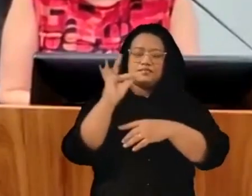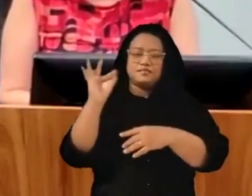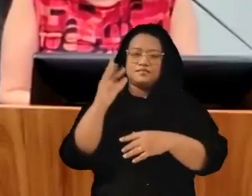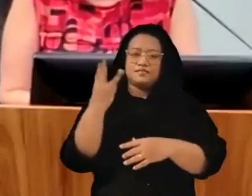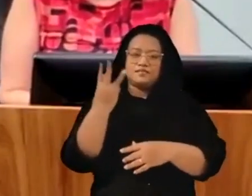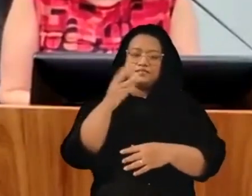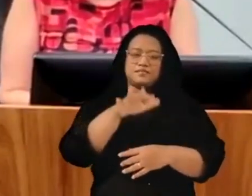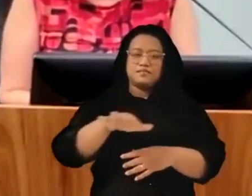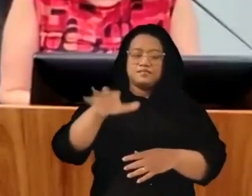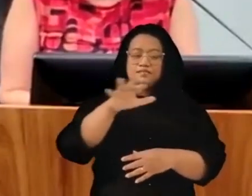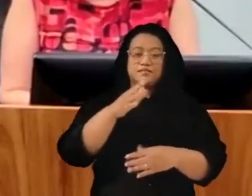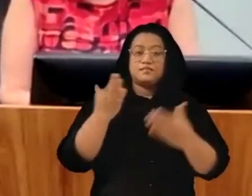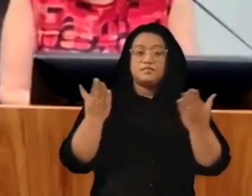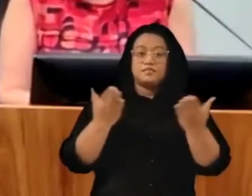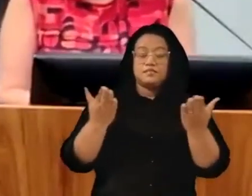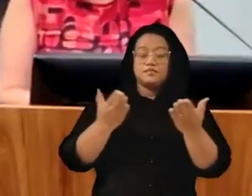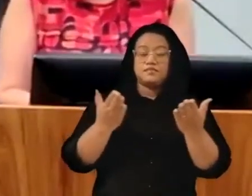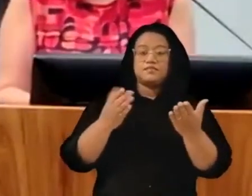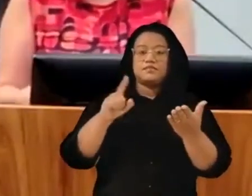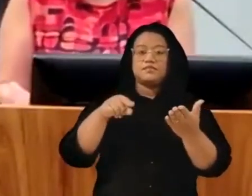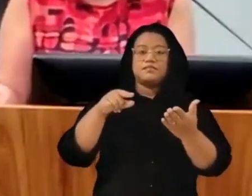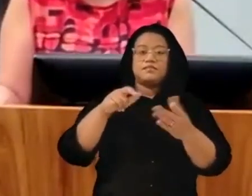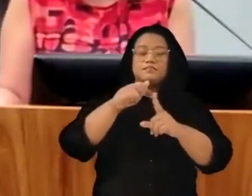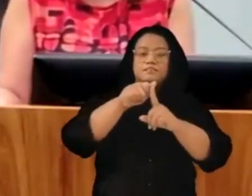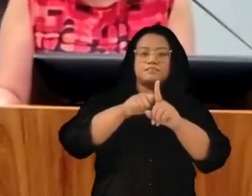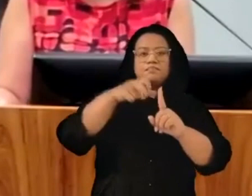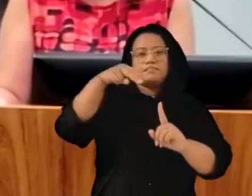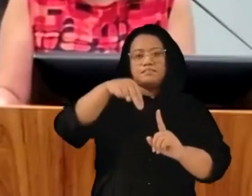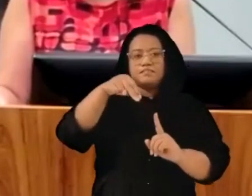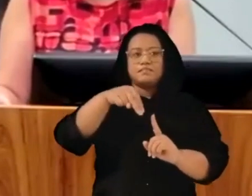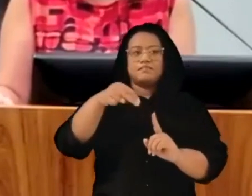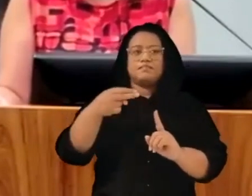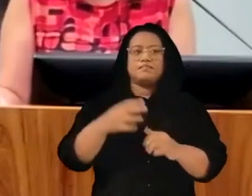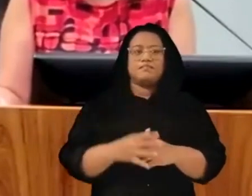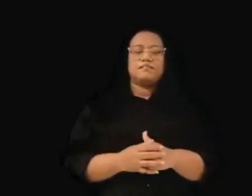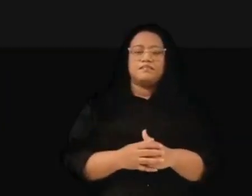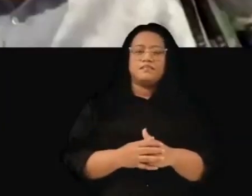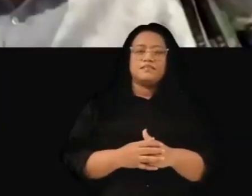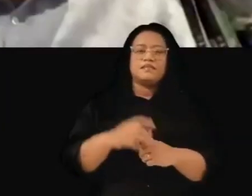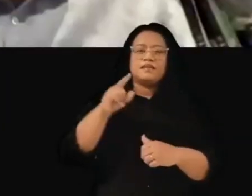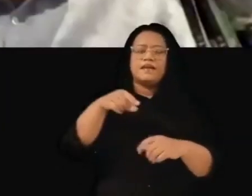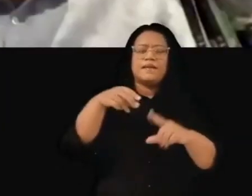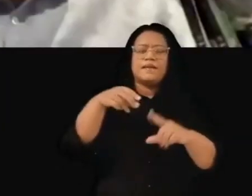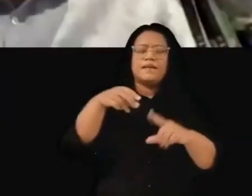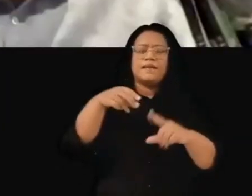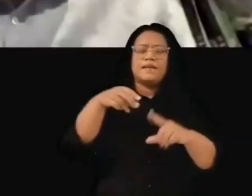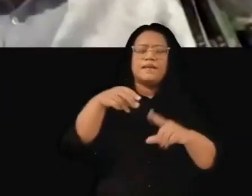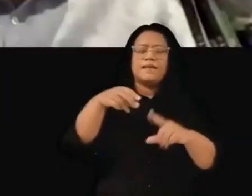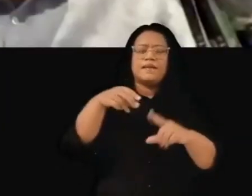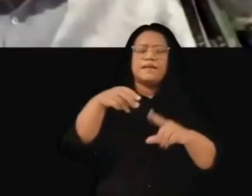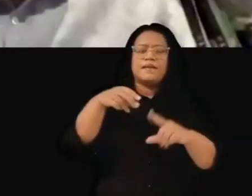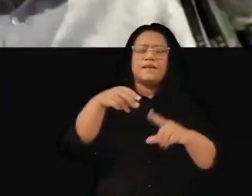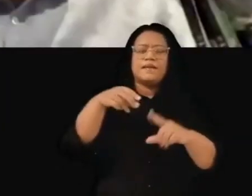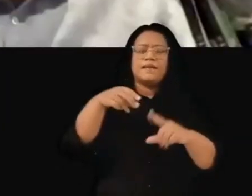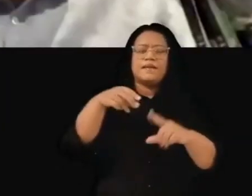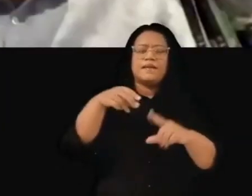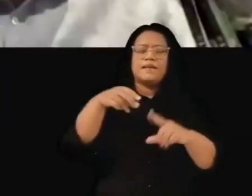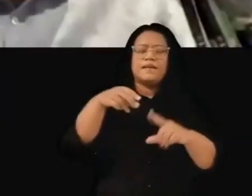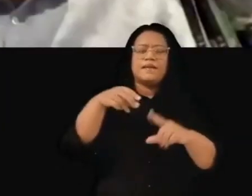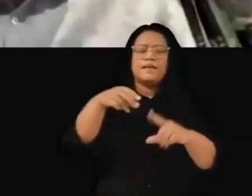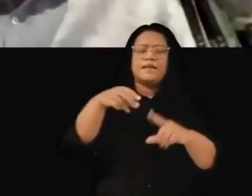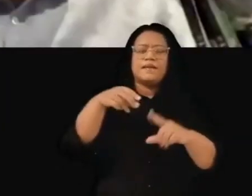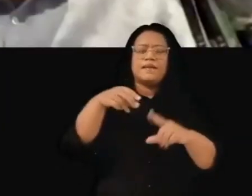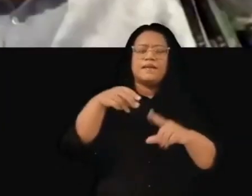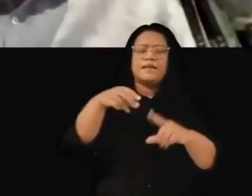mês de novembro, finalzinho de novembro, tá? Foi um mês bastante. A tela se divide em duas.